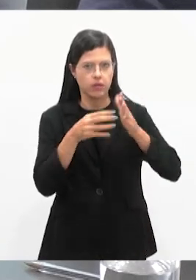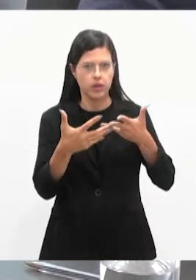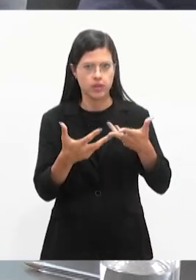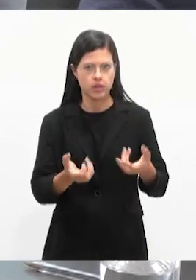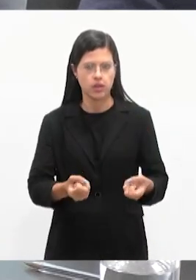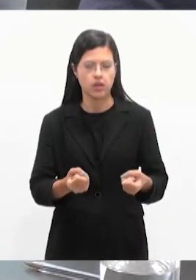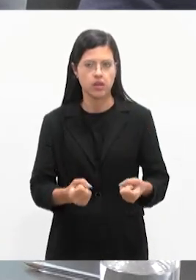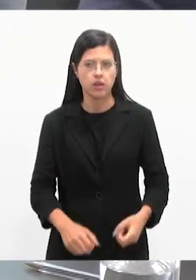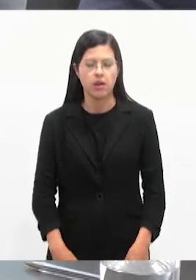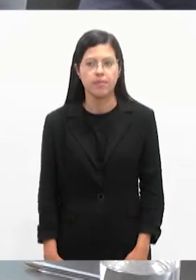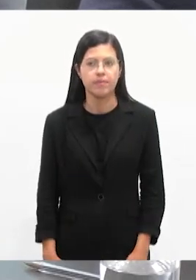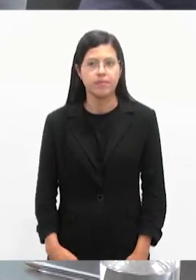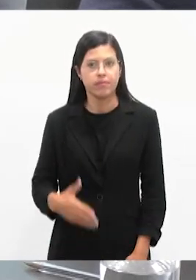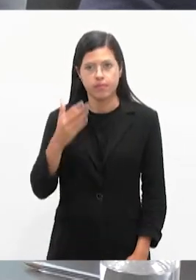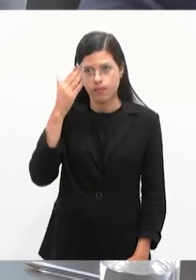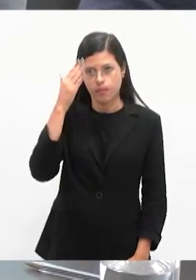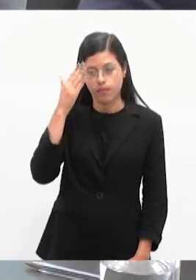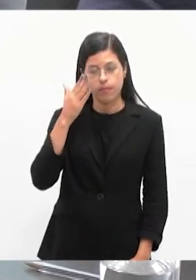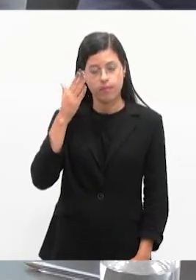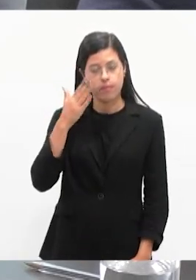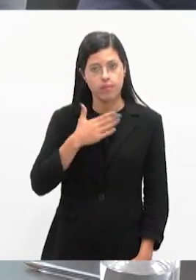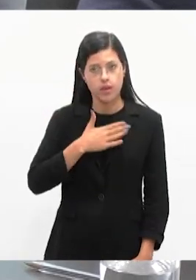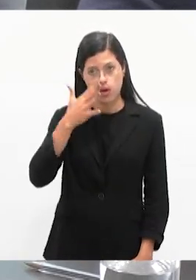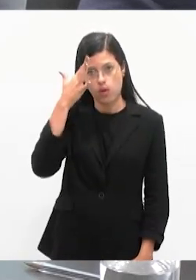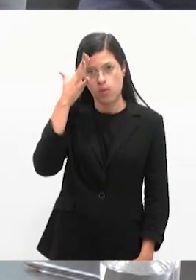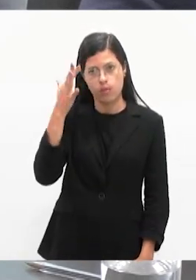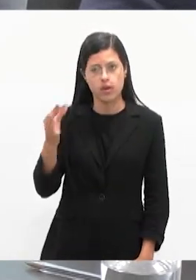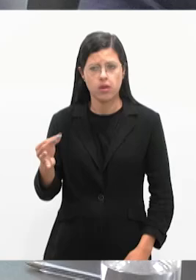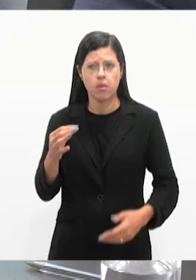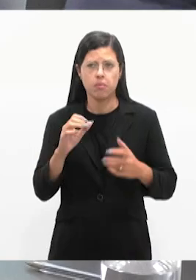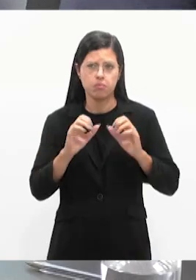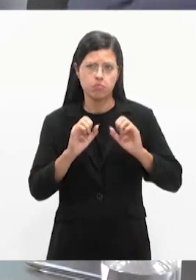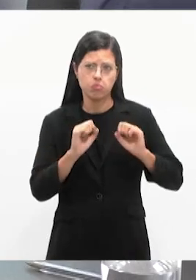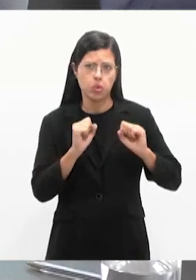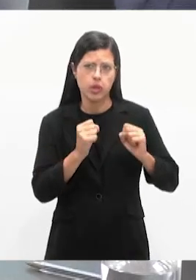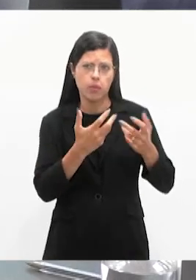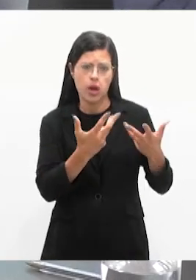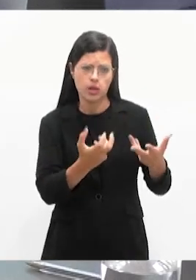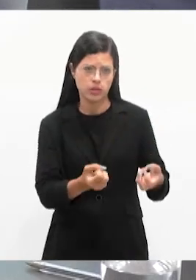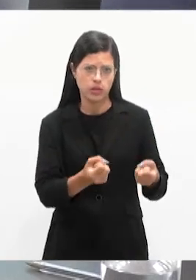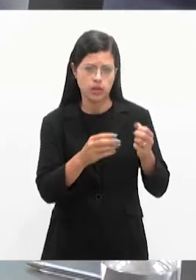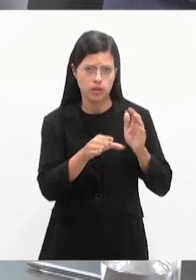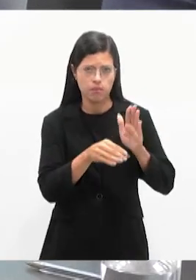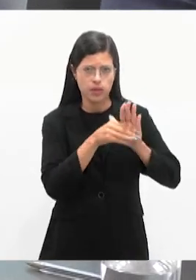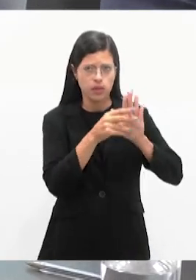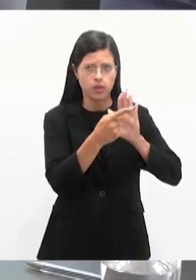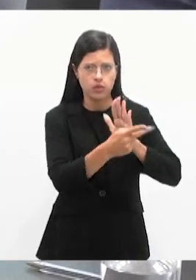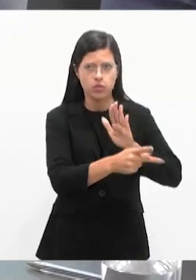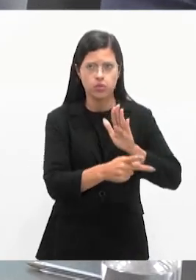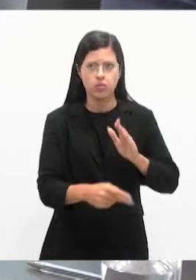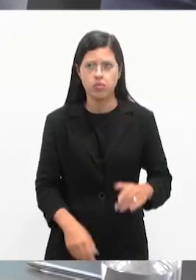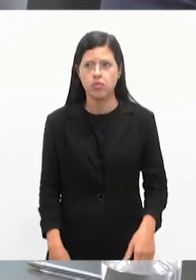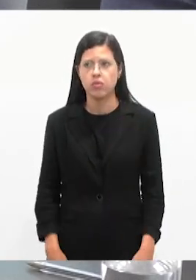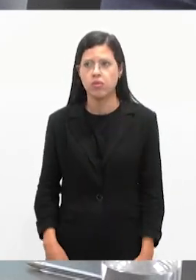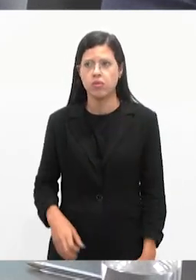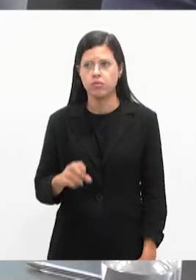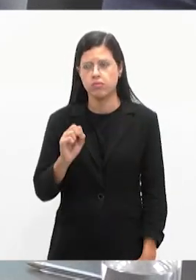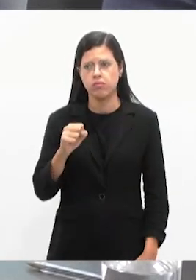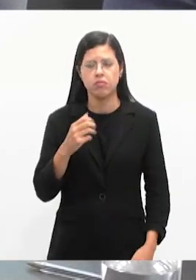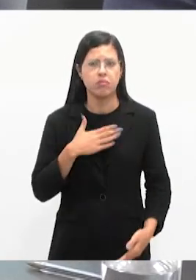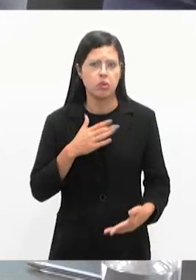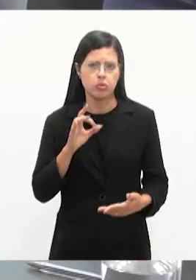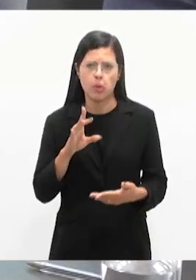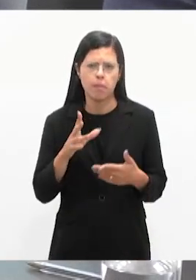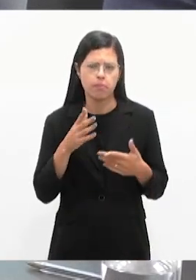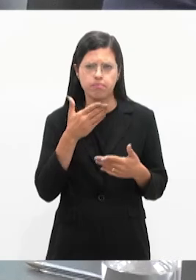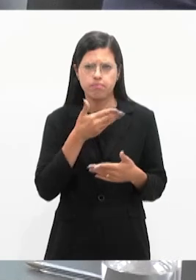Porque, no meu entender, podemos acatar as emendas de Vossa Excelência. Porque né? o meu foi apenas para melhorar alguns Sim. textos de alguns Mas incisos. não